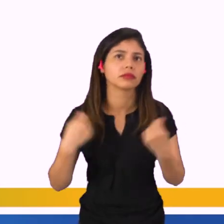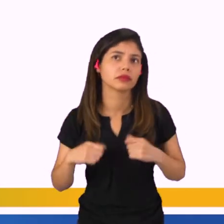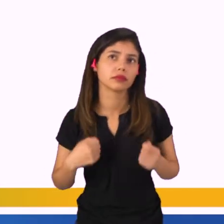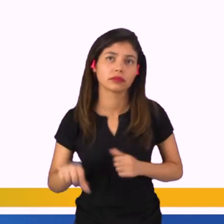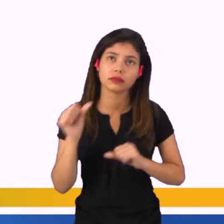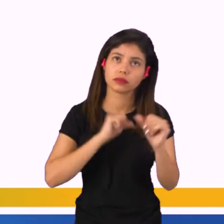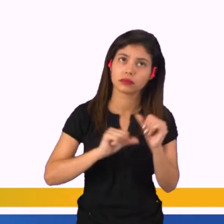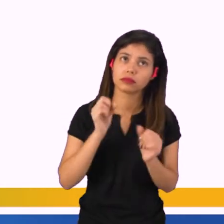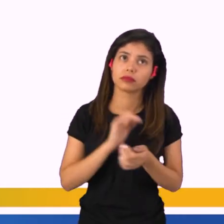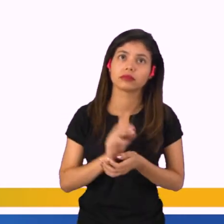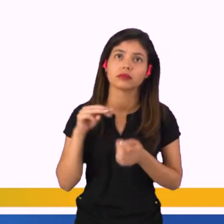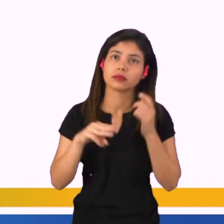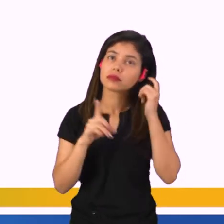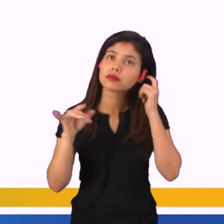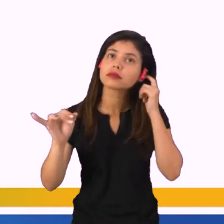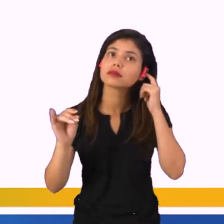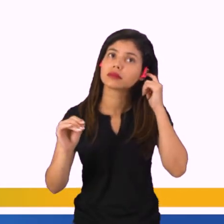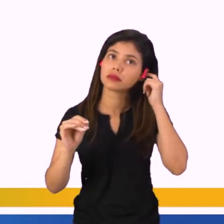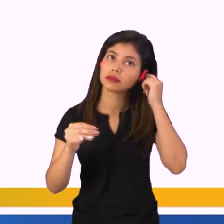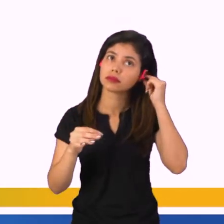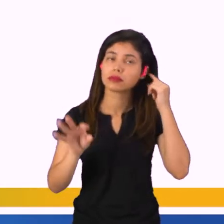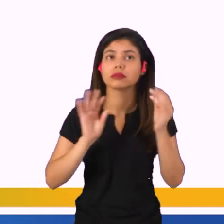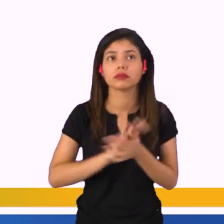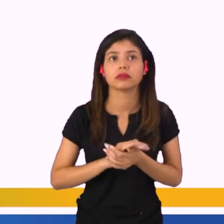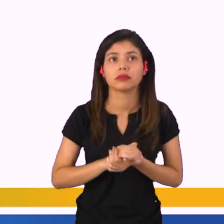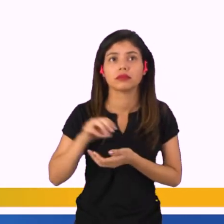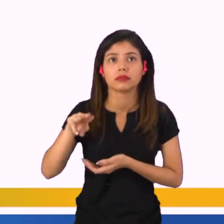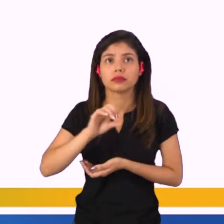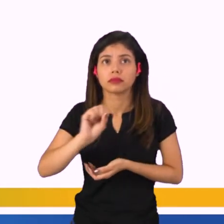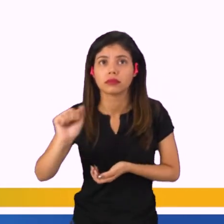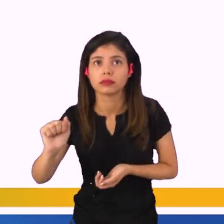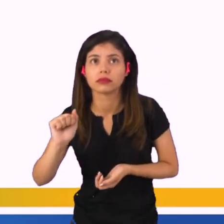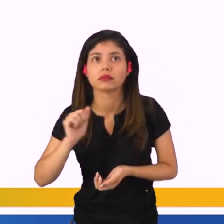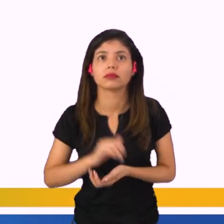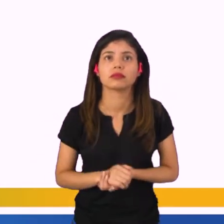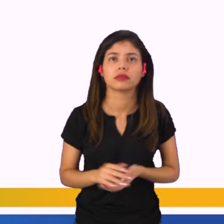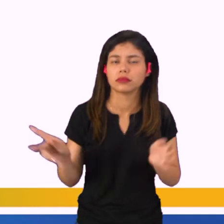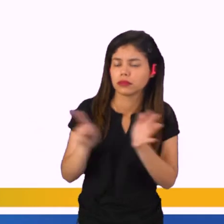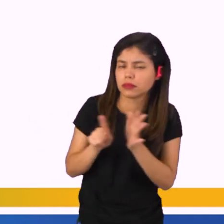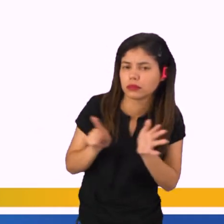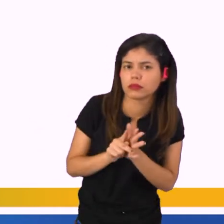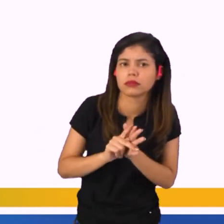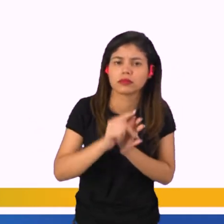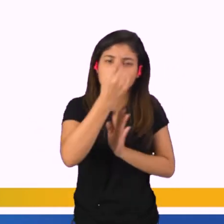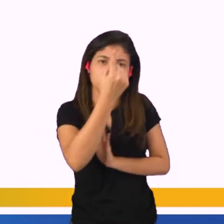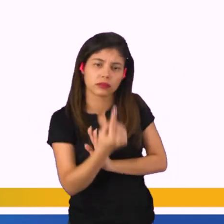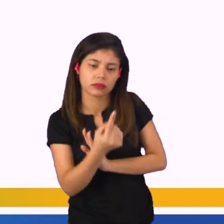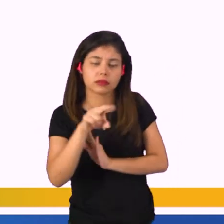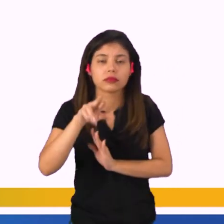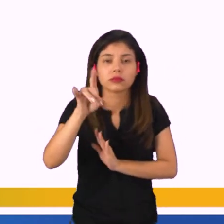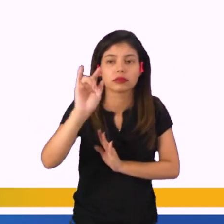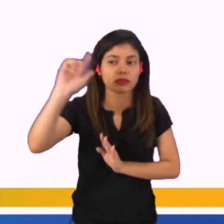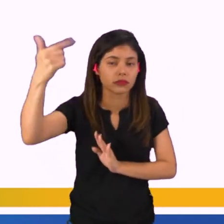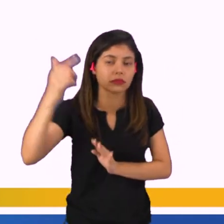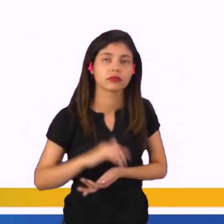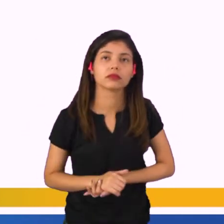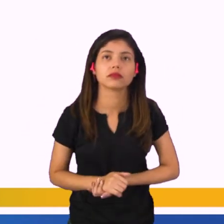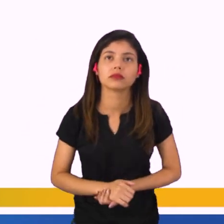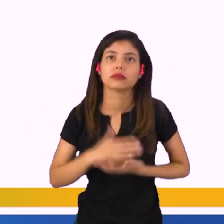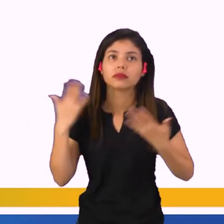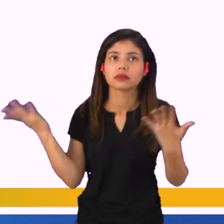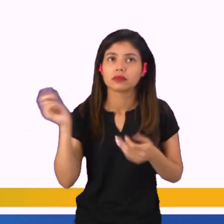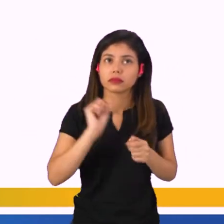vezes é necessário convertermos uma medida de massa de uma determinada unidade para